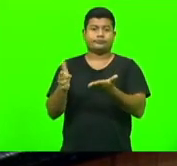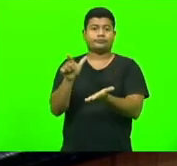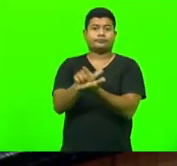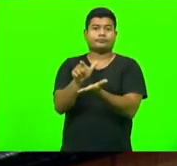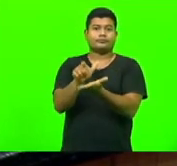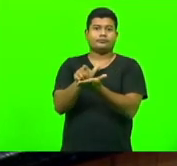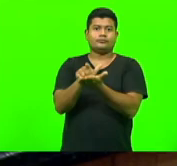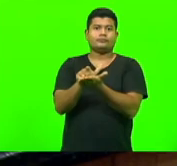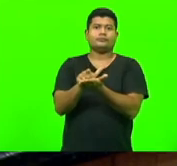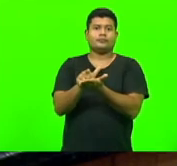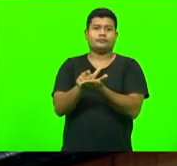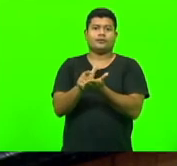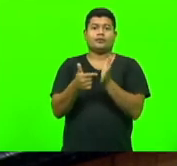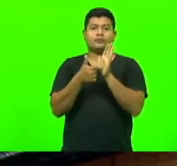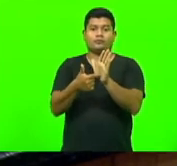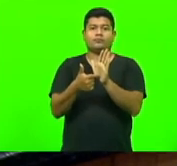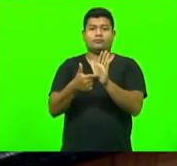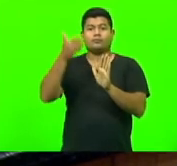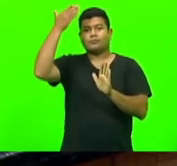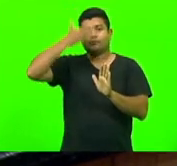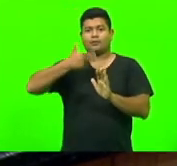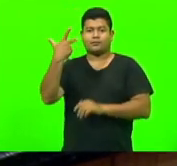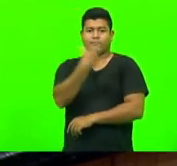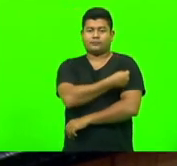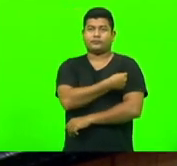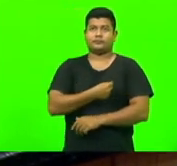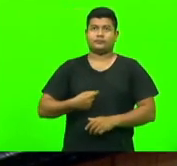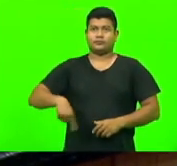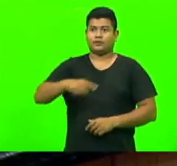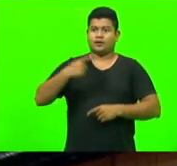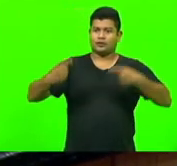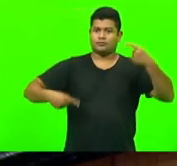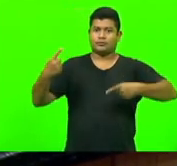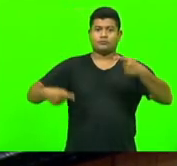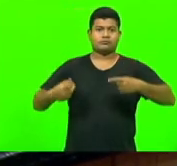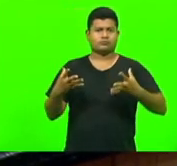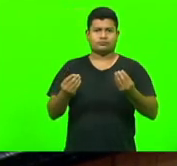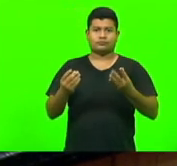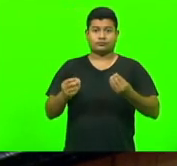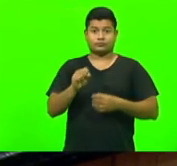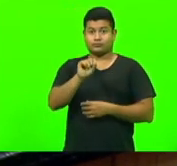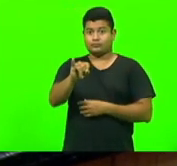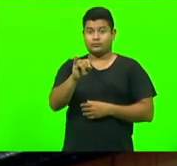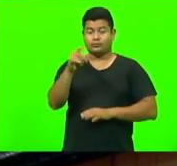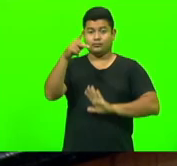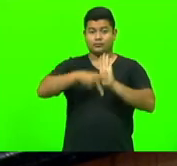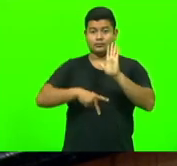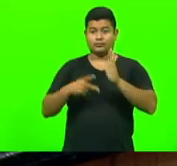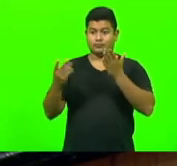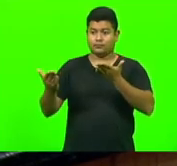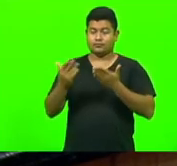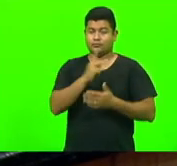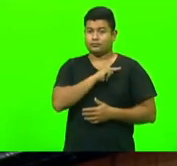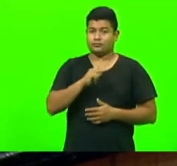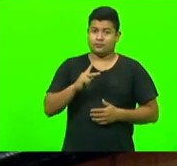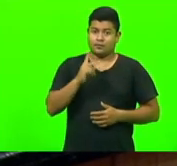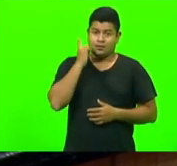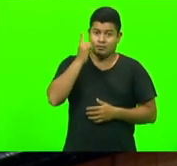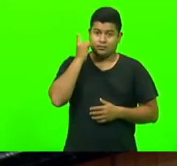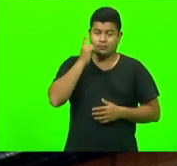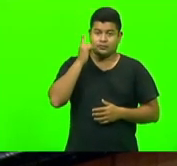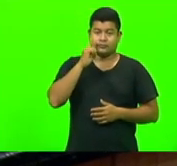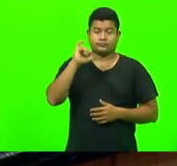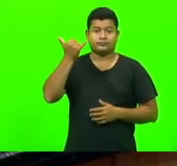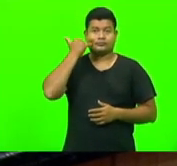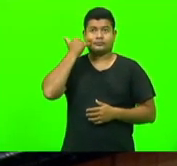para sinalizar aos senhores deputados, nós estamos vendo um debate muito acirrado aqui. Se esse projeto do deputado Gessé Lopes for enterrado aqui hoje,